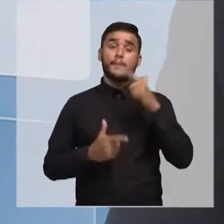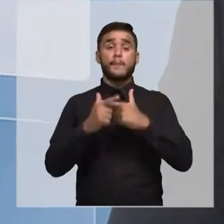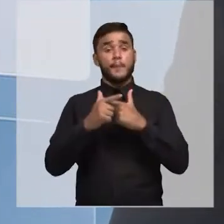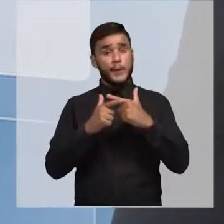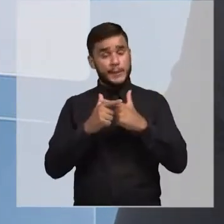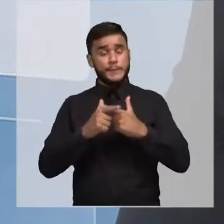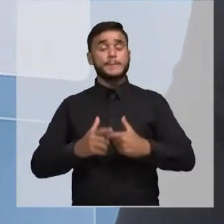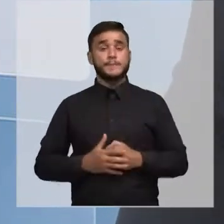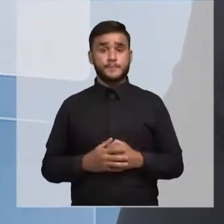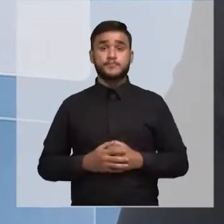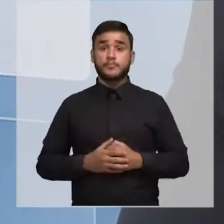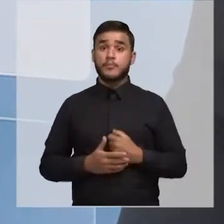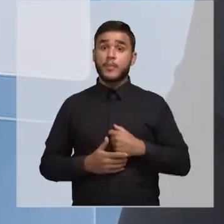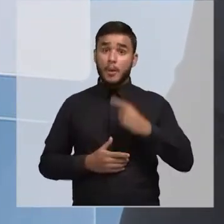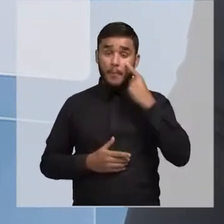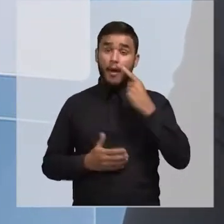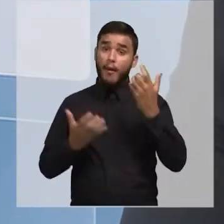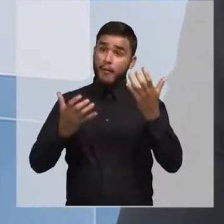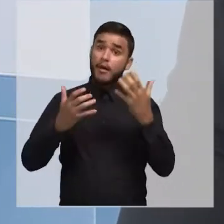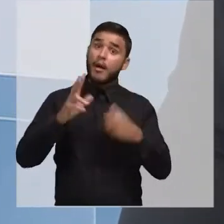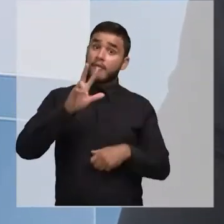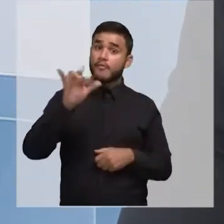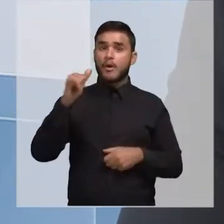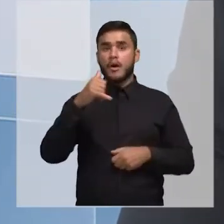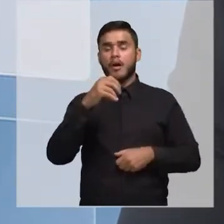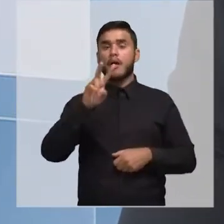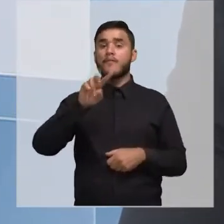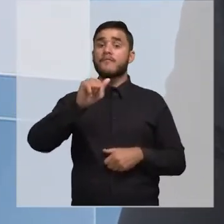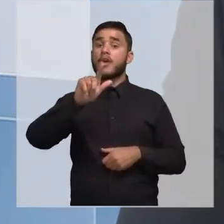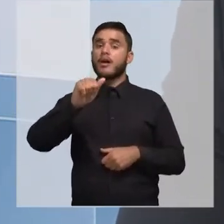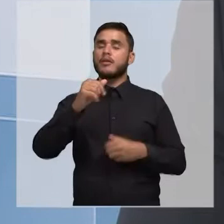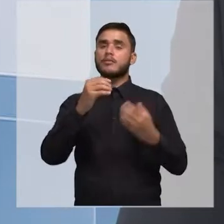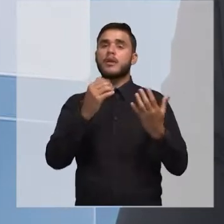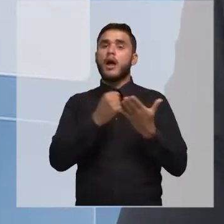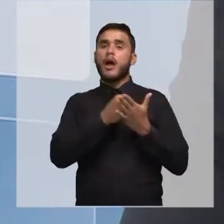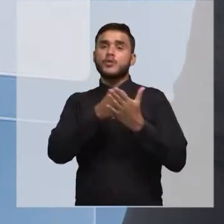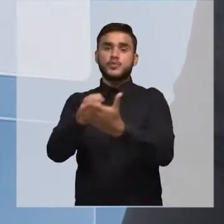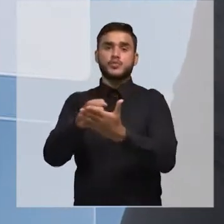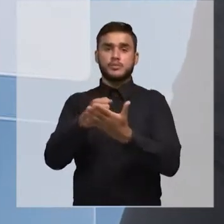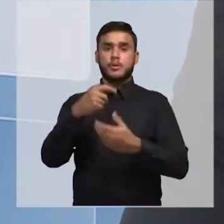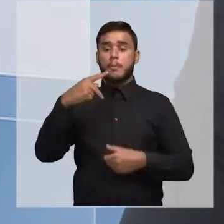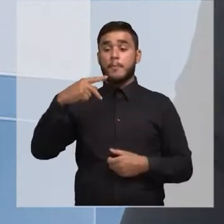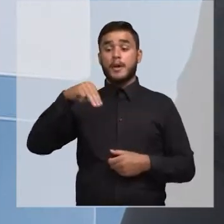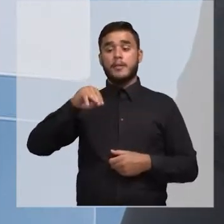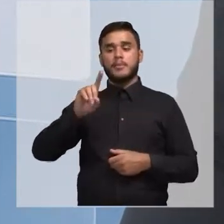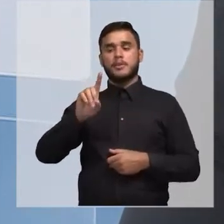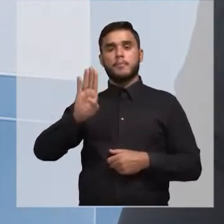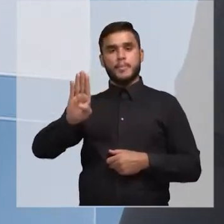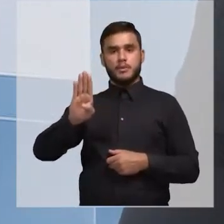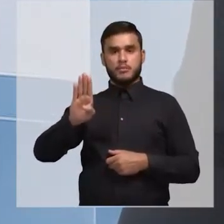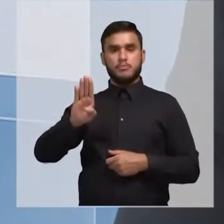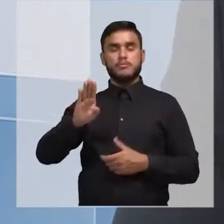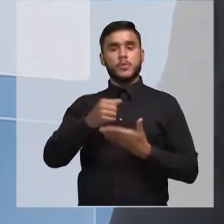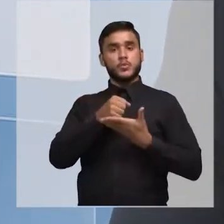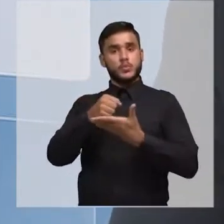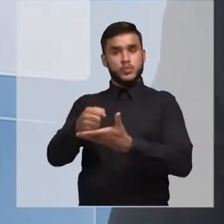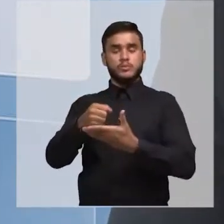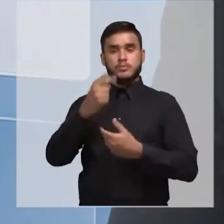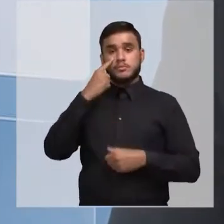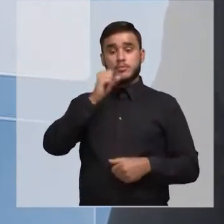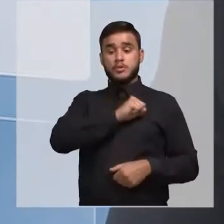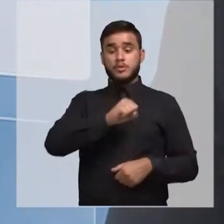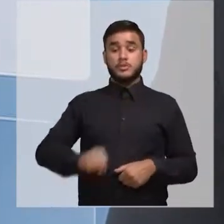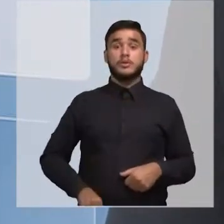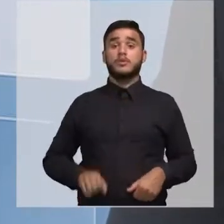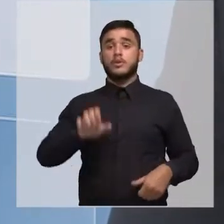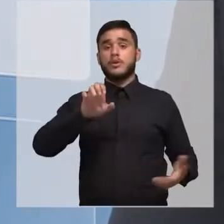que é a vontade dele entregar uma dessas vagas numa coligação ao PMDB, certo? Leia-se senador Eunício